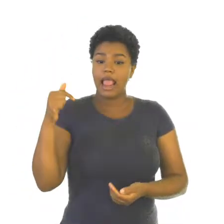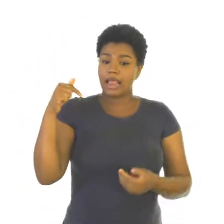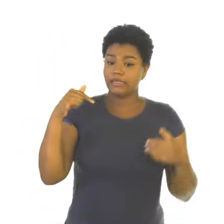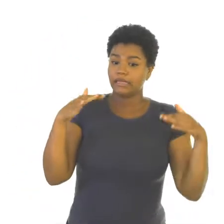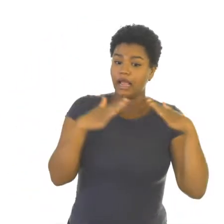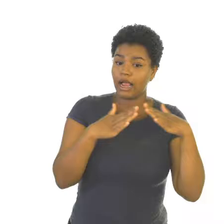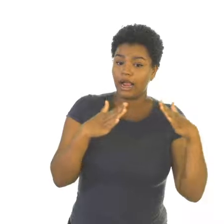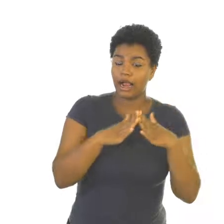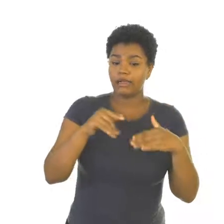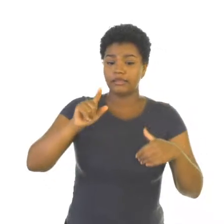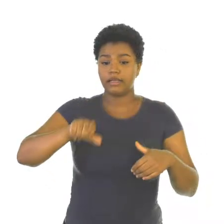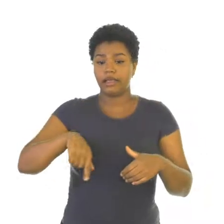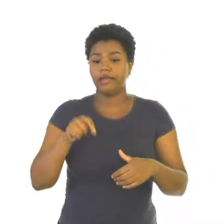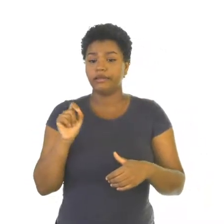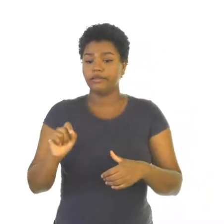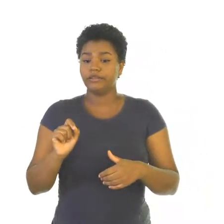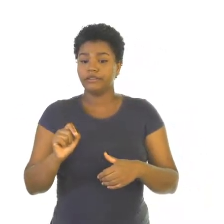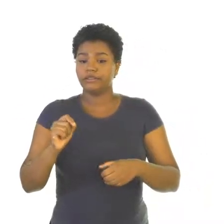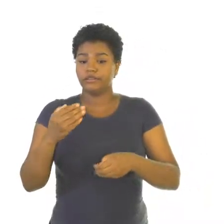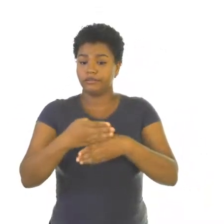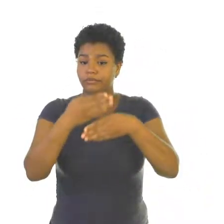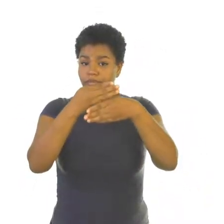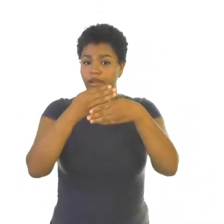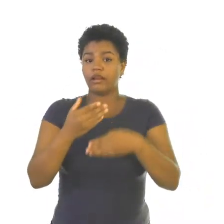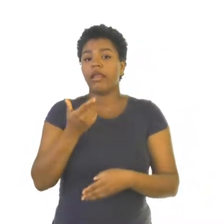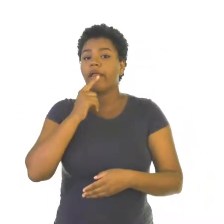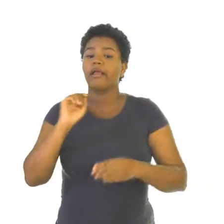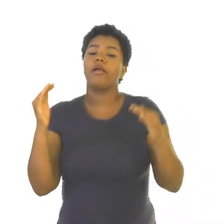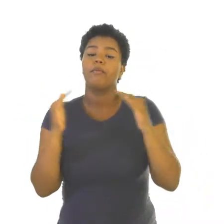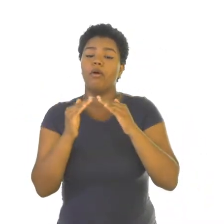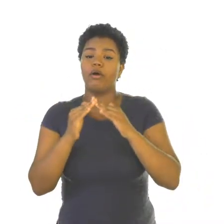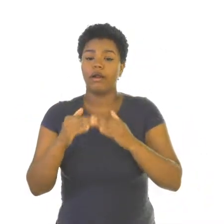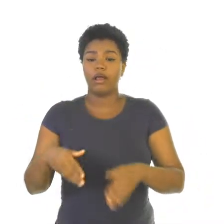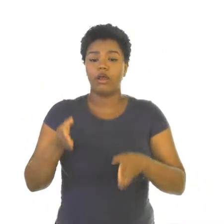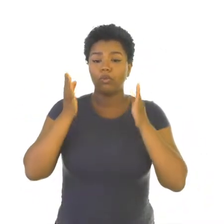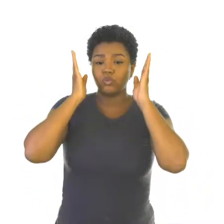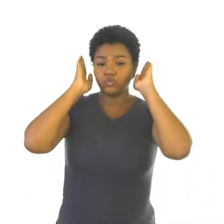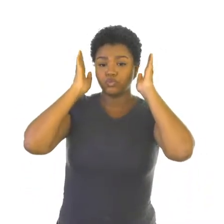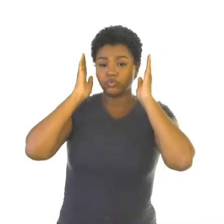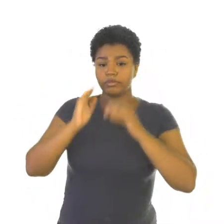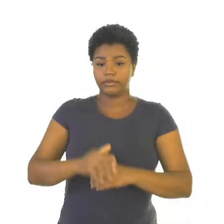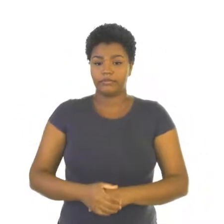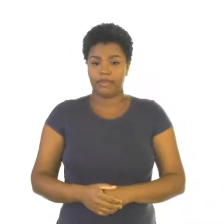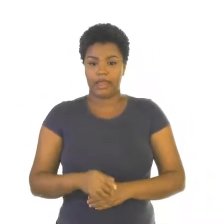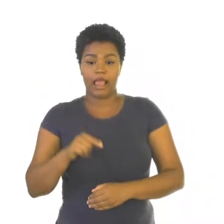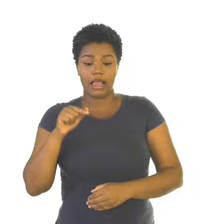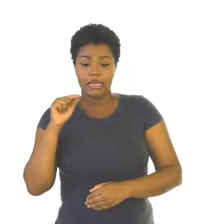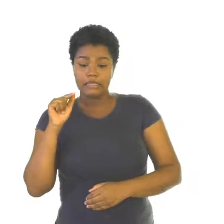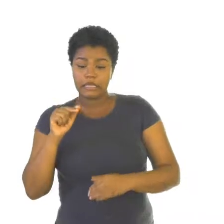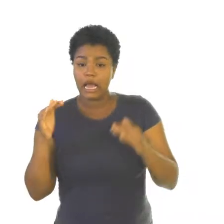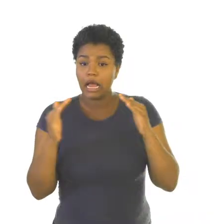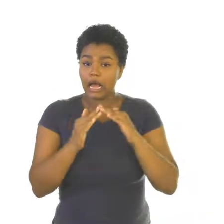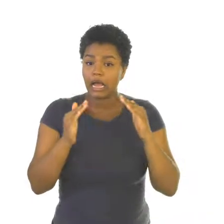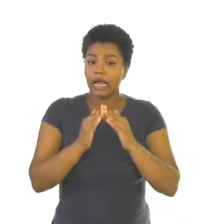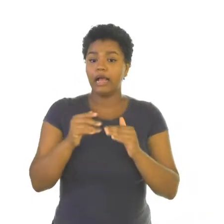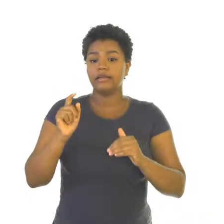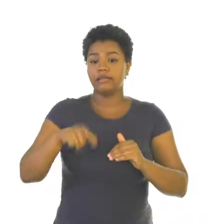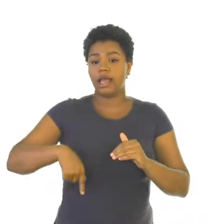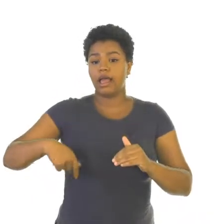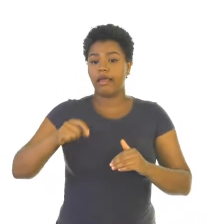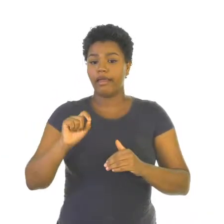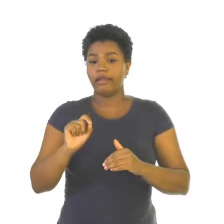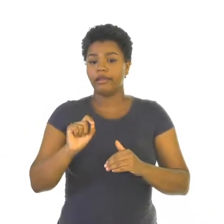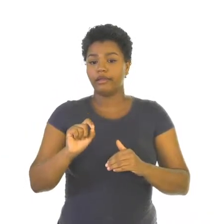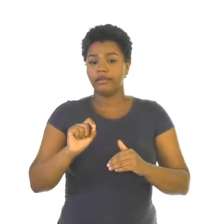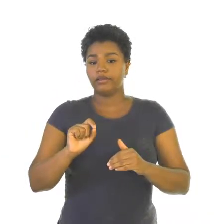o jumento. Essa casa é de telha, quem mora nela é a abelha. Essa